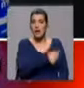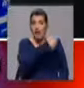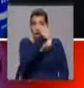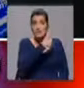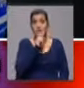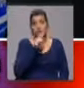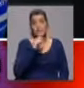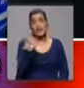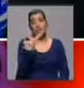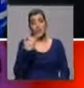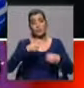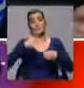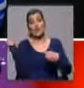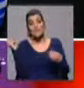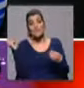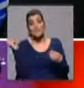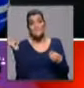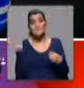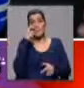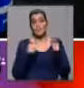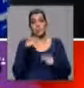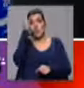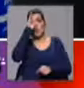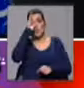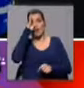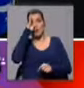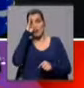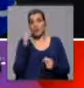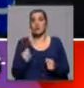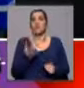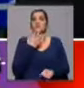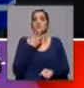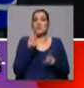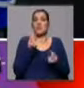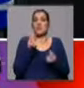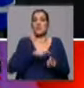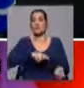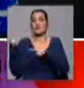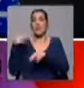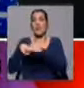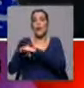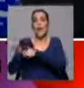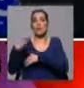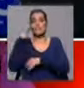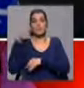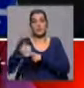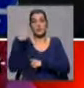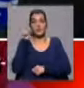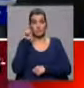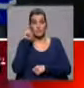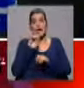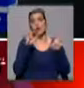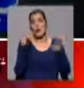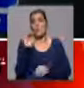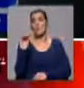saída do euro e, portanto, muita gente está a colocar o dinheiro fora da Grécia para estar mais em segurança. Naturalmente que os bancos já